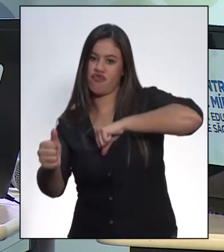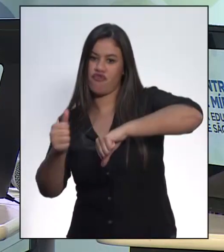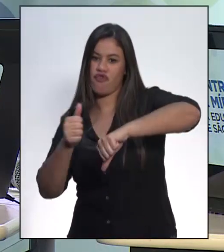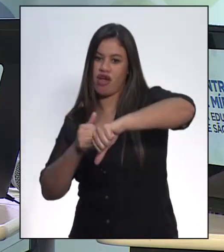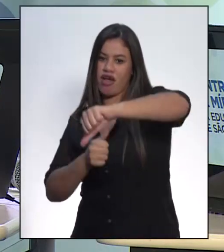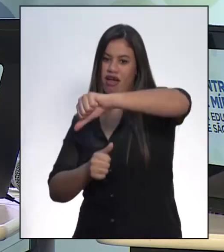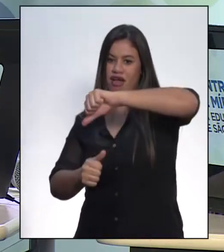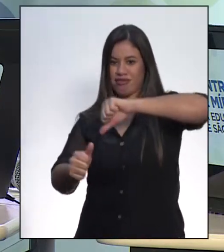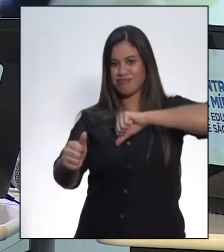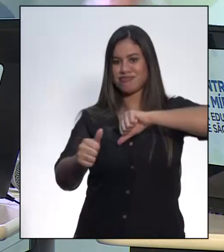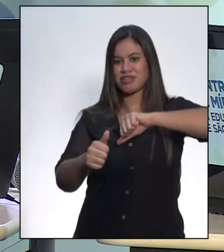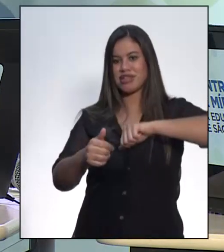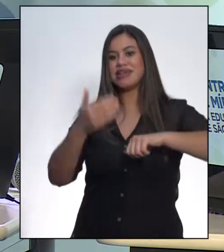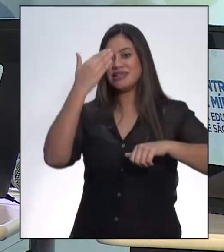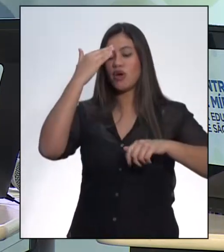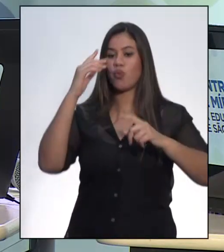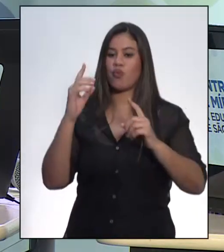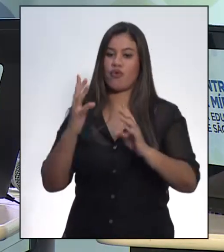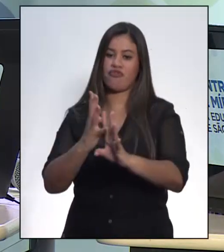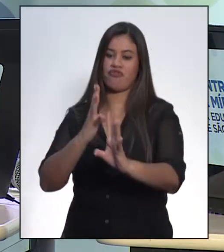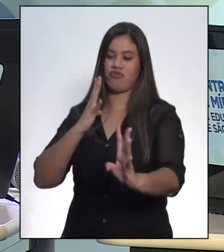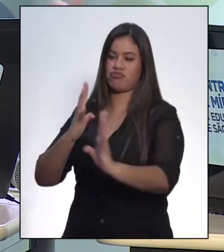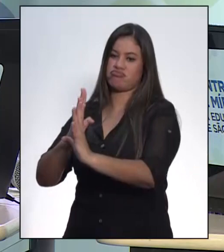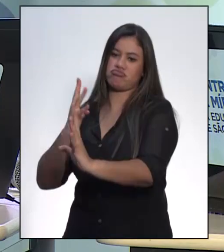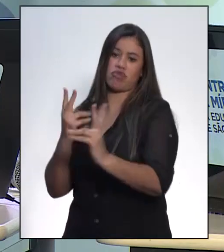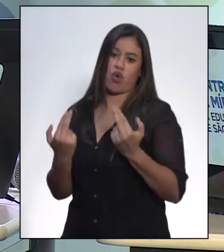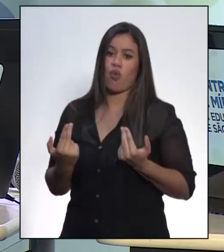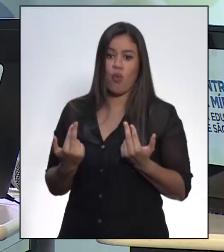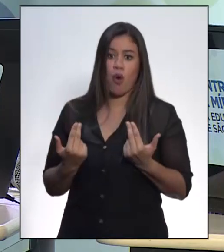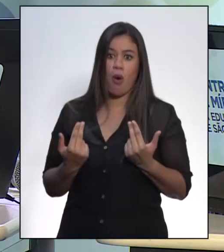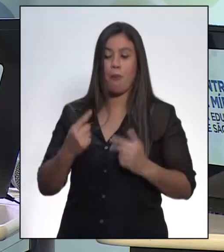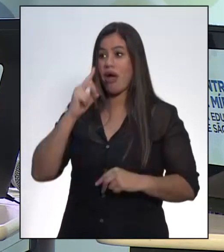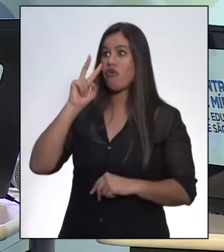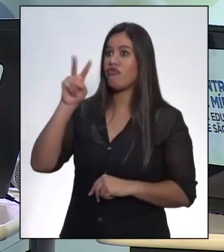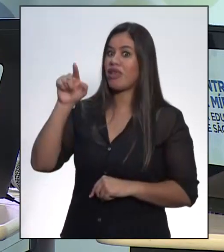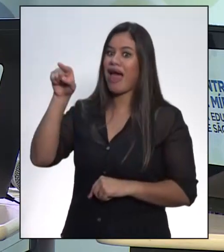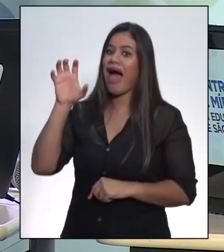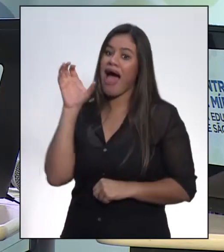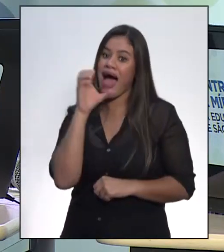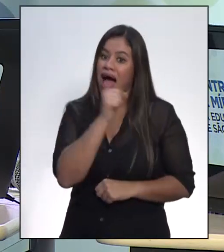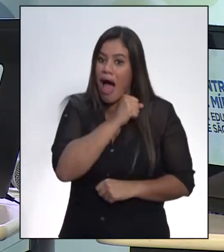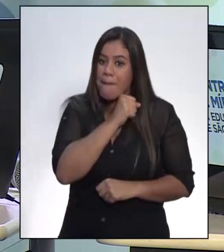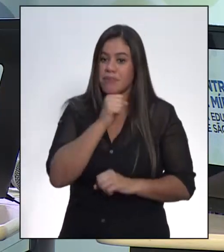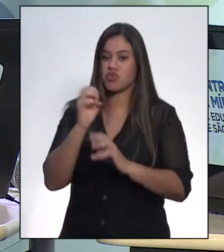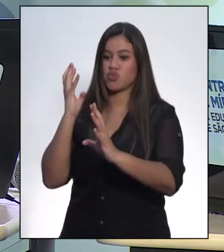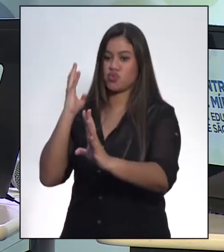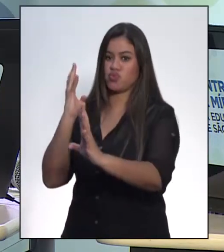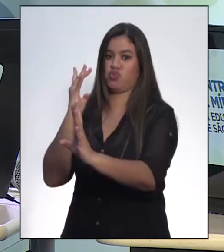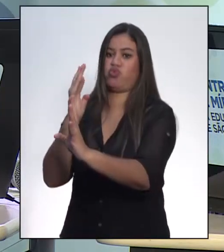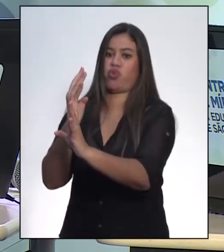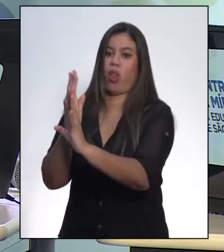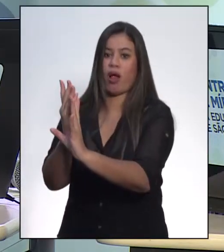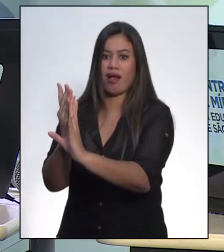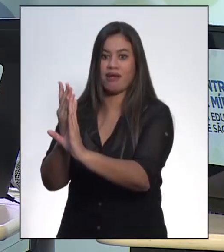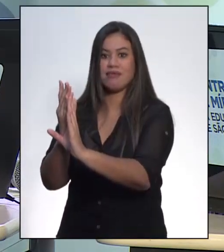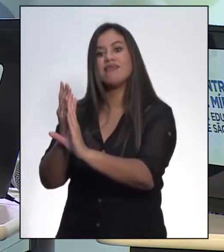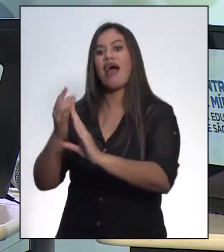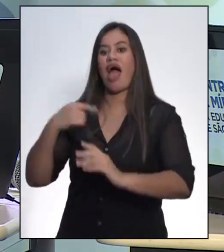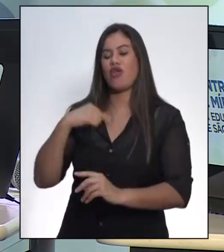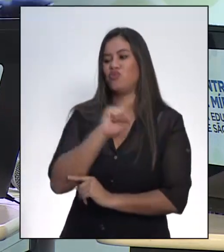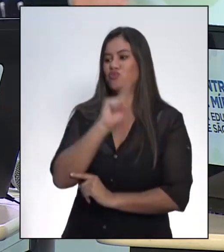mesmo tamanho, eu não tinha por que mudar para a fila da Simone. Mas, quando eu vi que a fila da Simone estava menor, o que eu fiz?